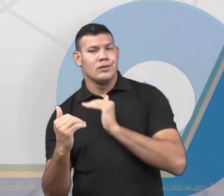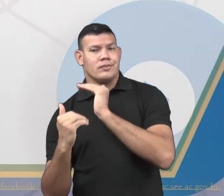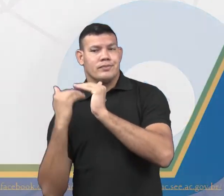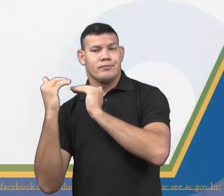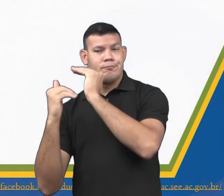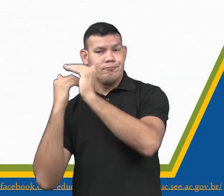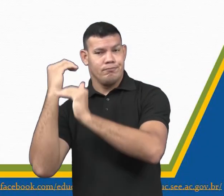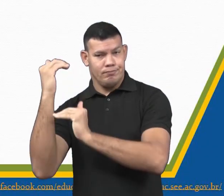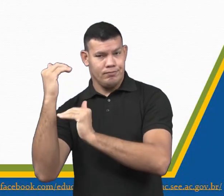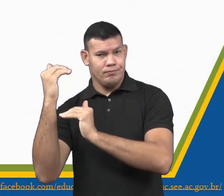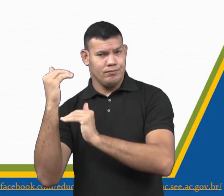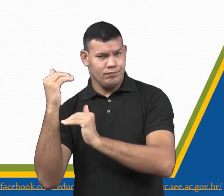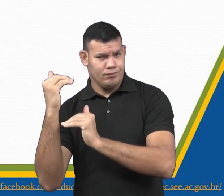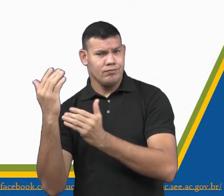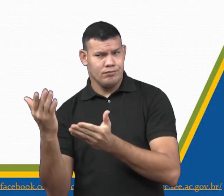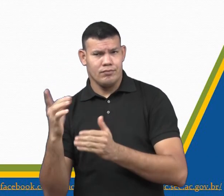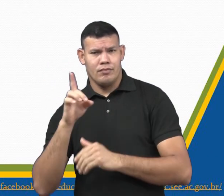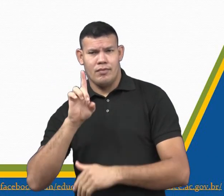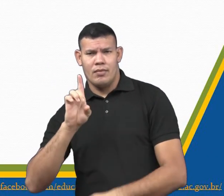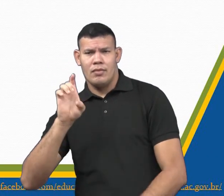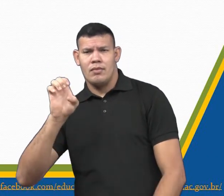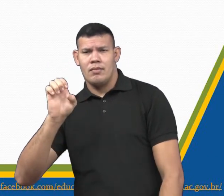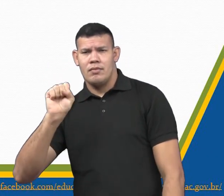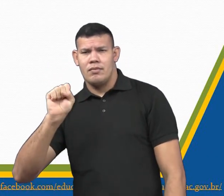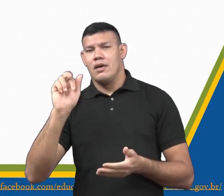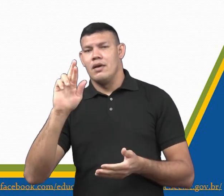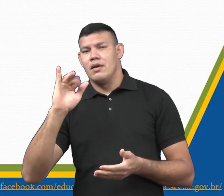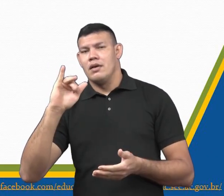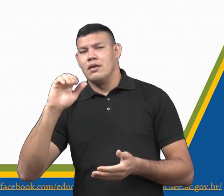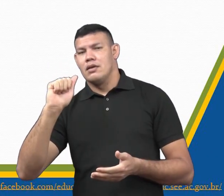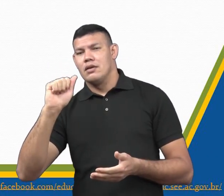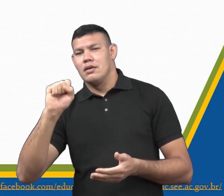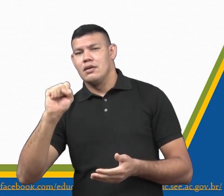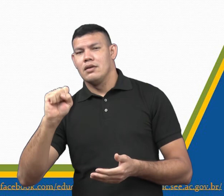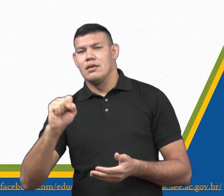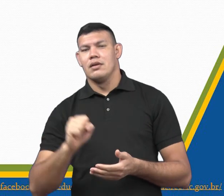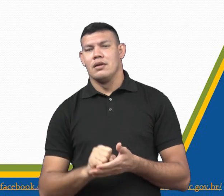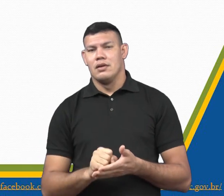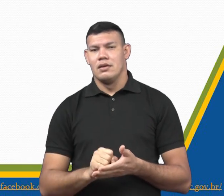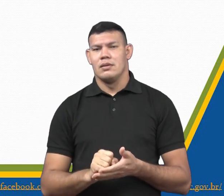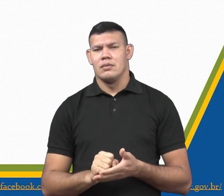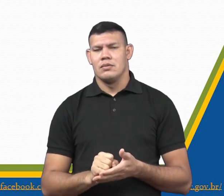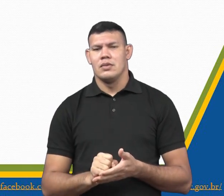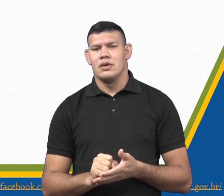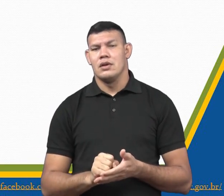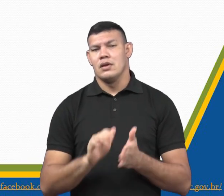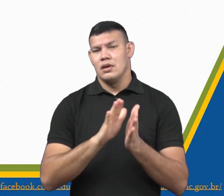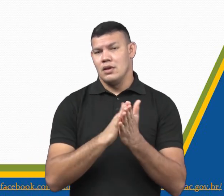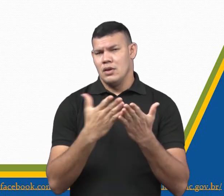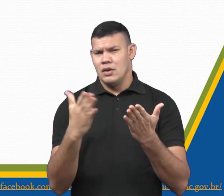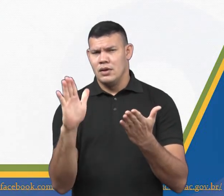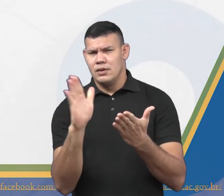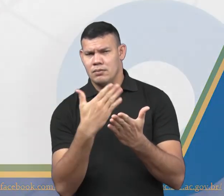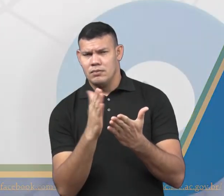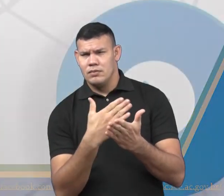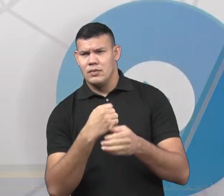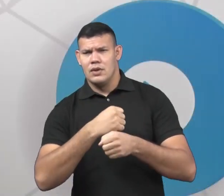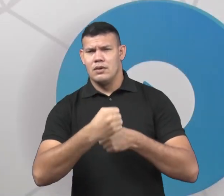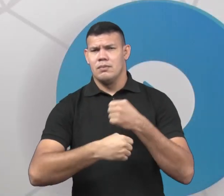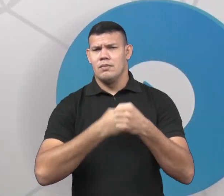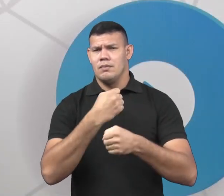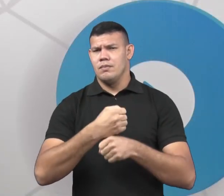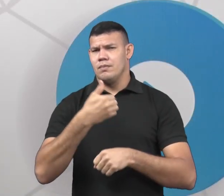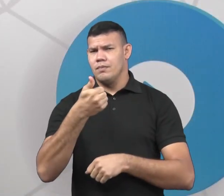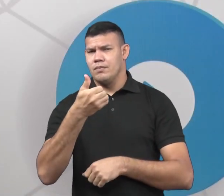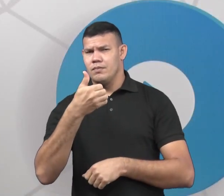onde as ideias serão apresentadas ao leitor. Faria, que publicou um livro em 1996,